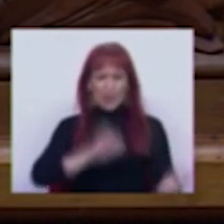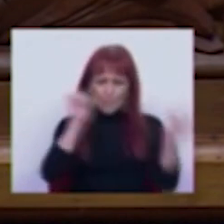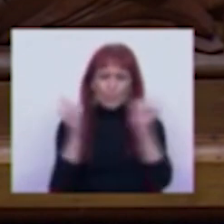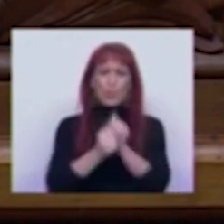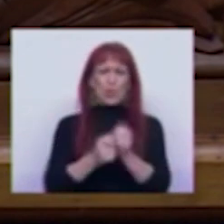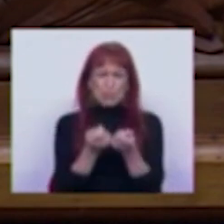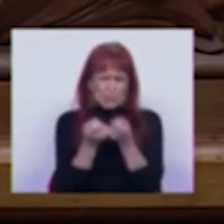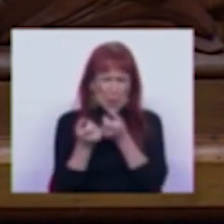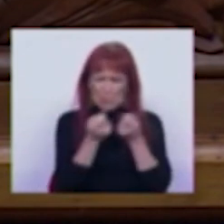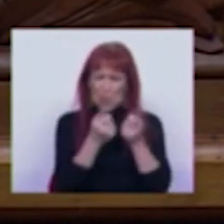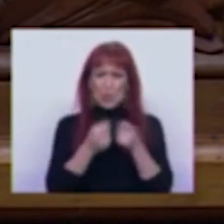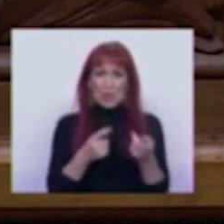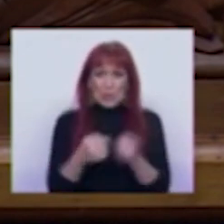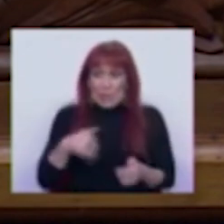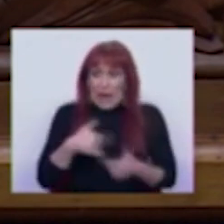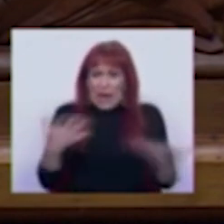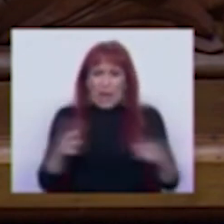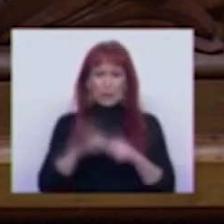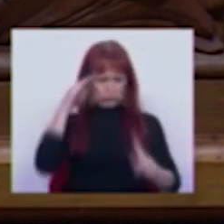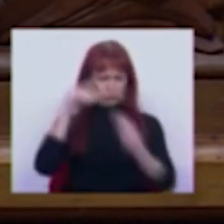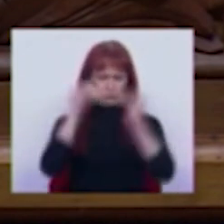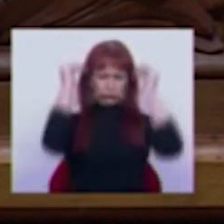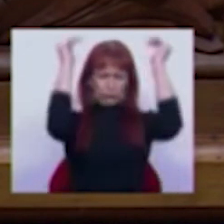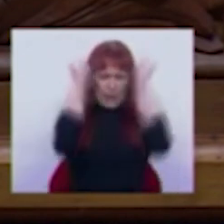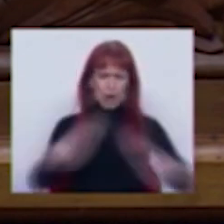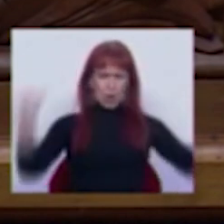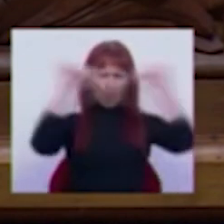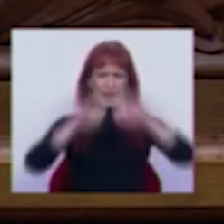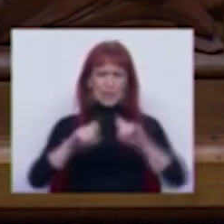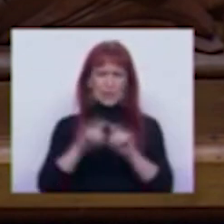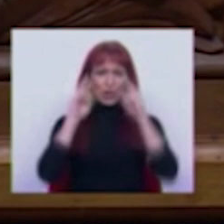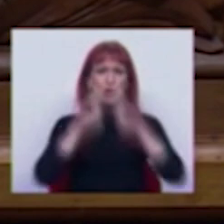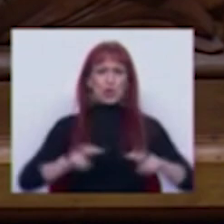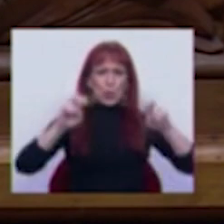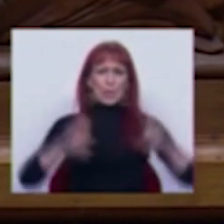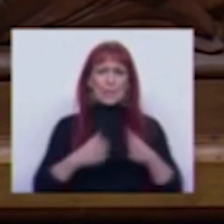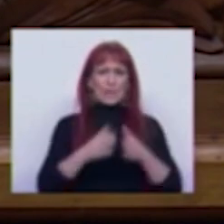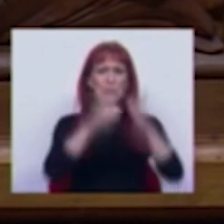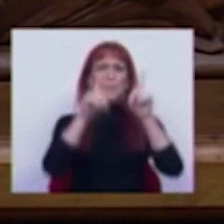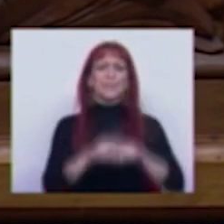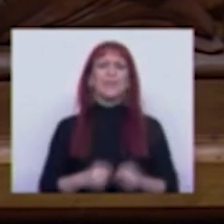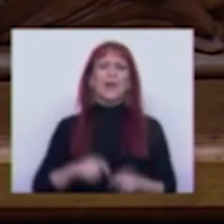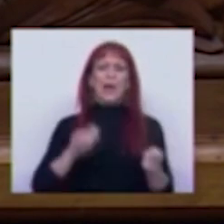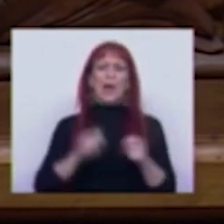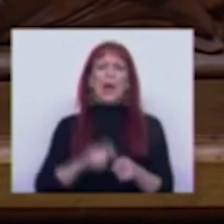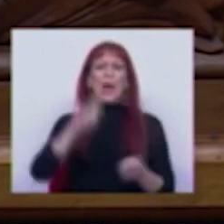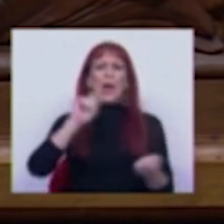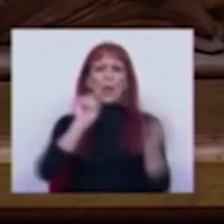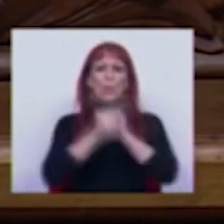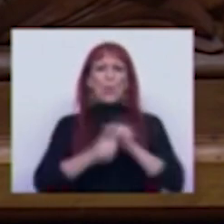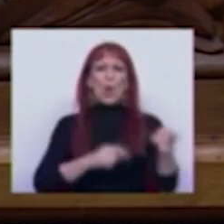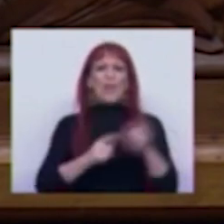o pouquinho e o receio pela ambição e a inovação dos descobrimentos. Mudar o respeitinho cego